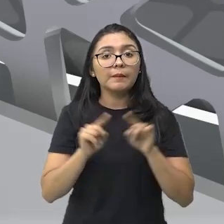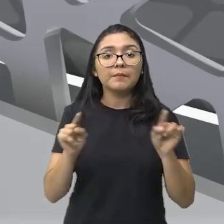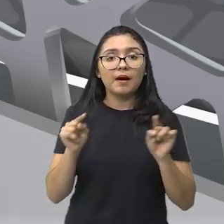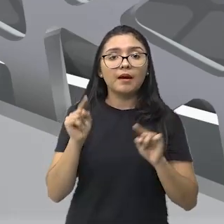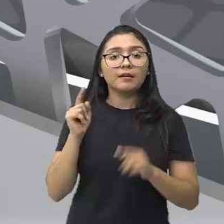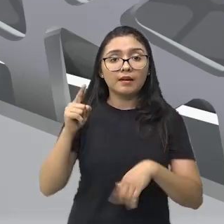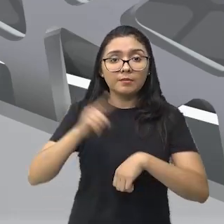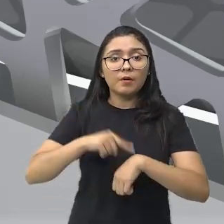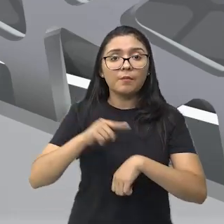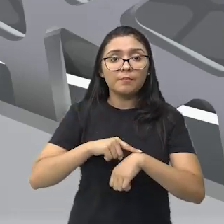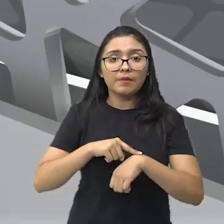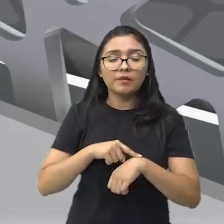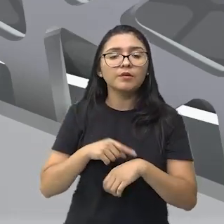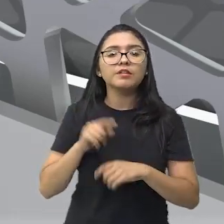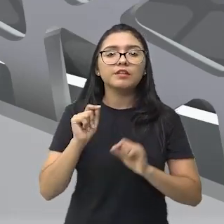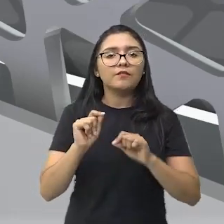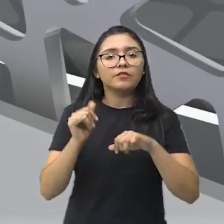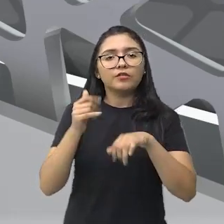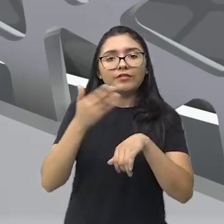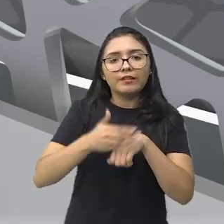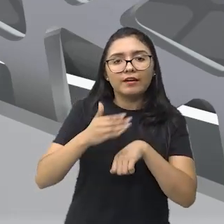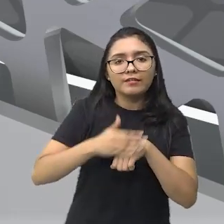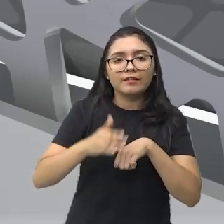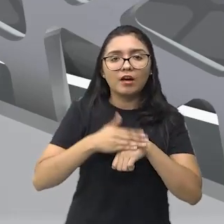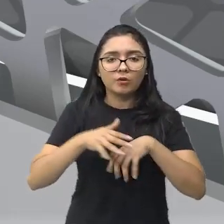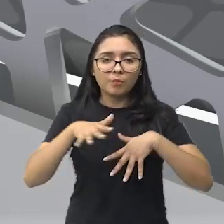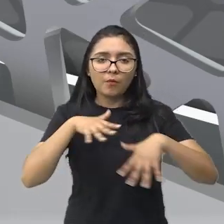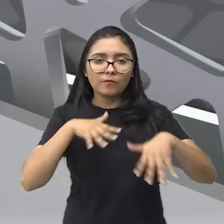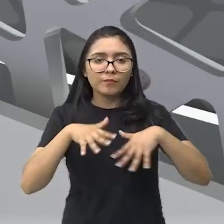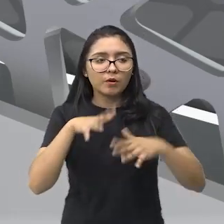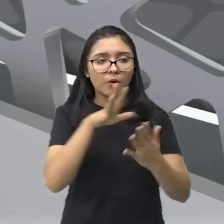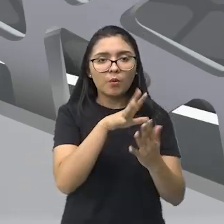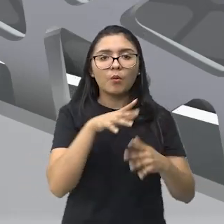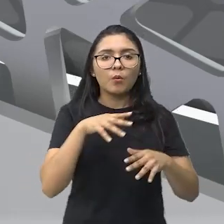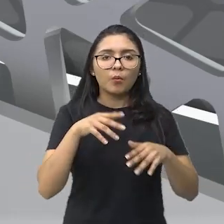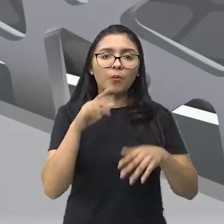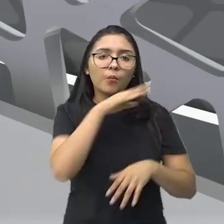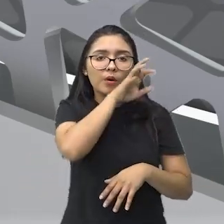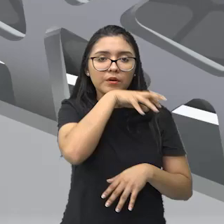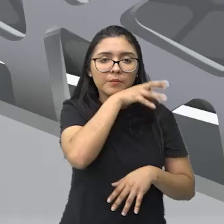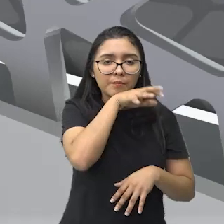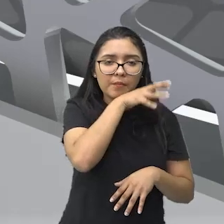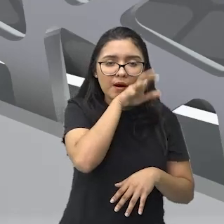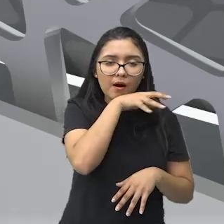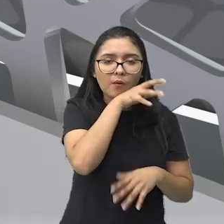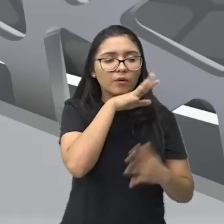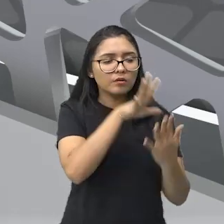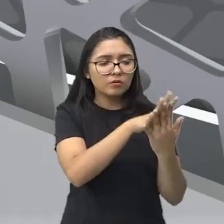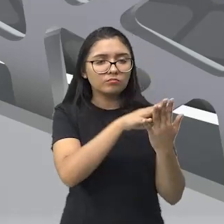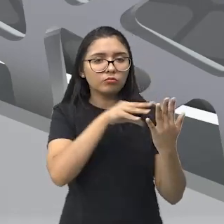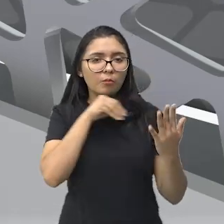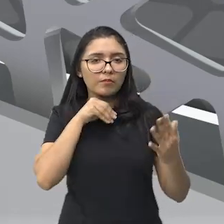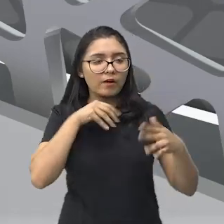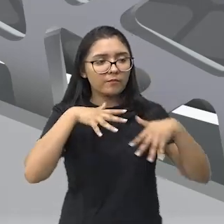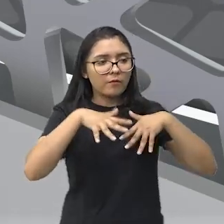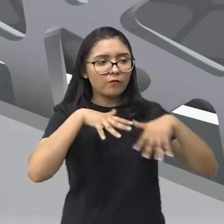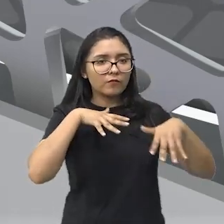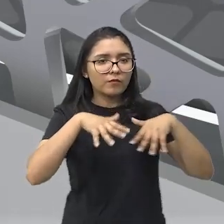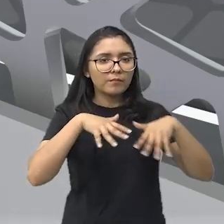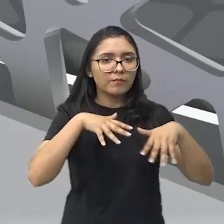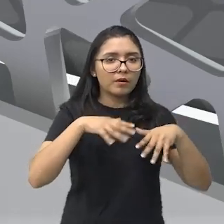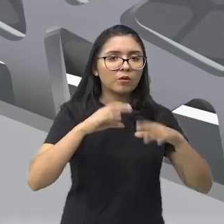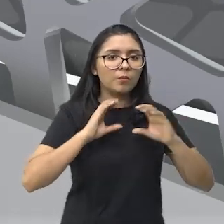quê? Ensaiando os movimentos, como o animal se movia, como o animal se comportava na natureza.